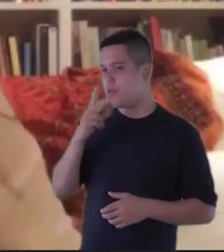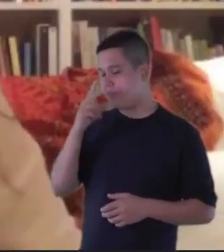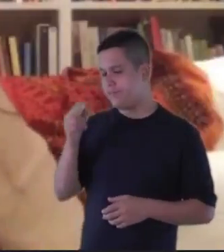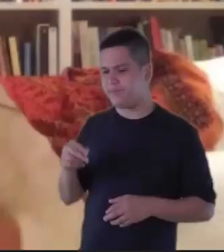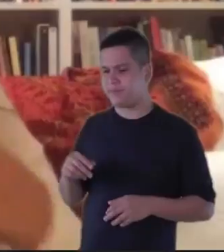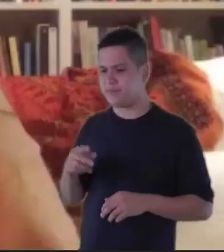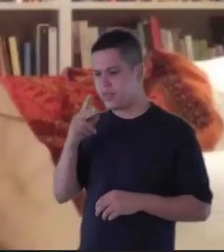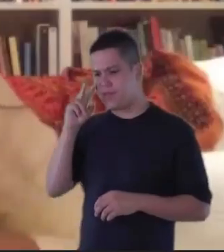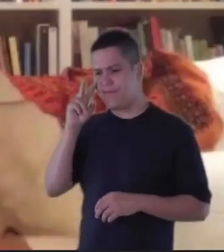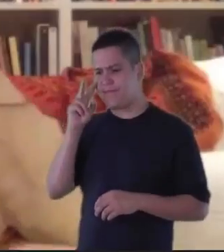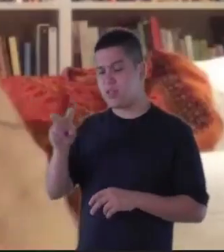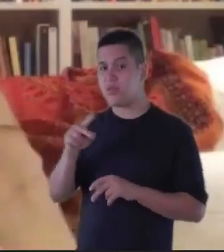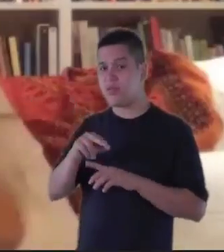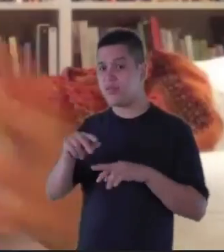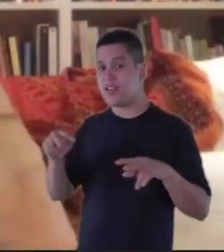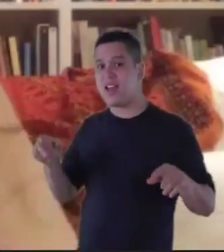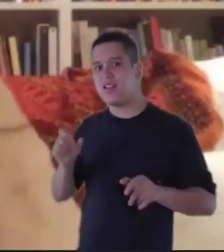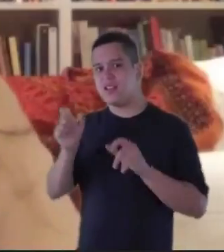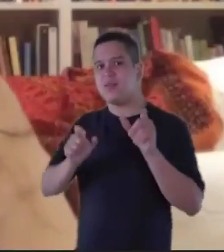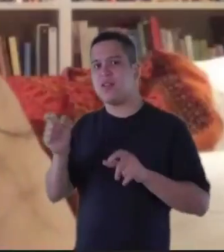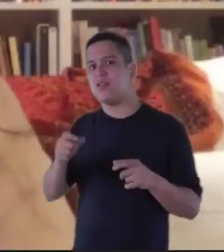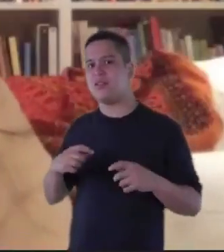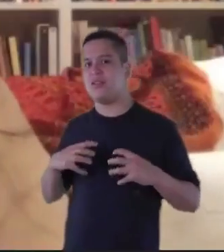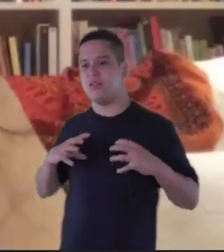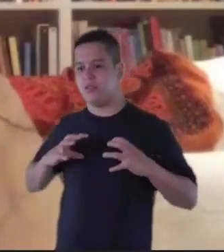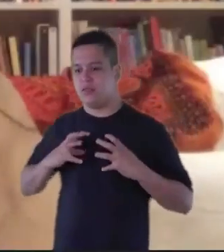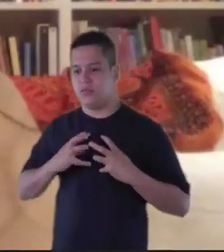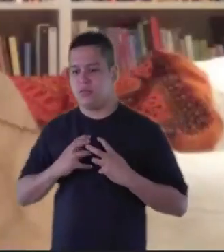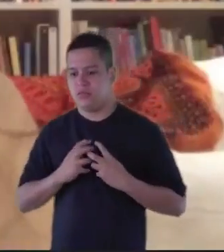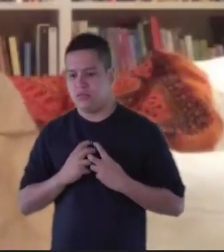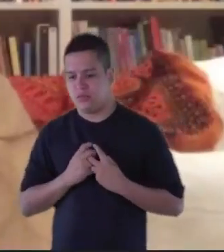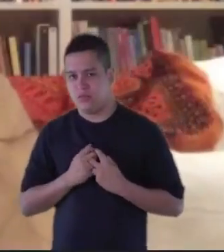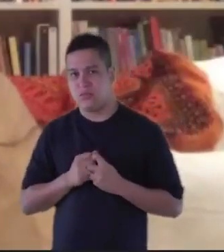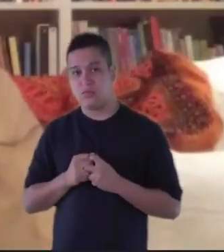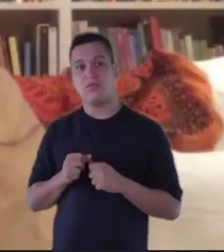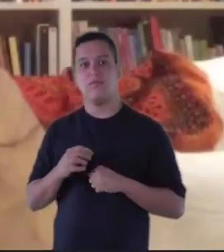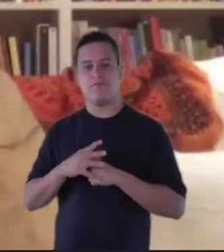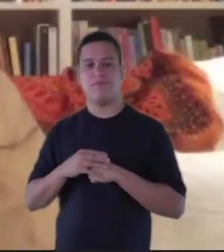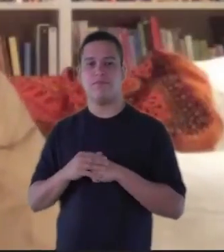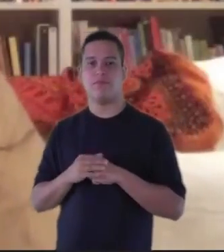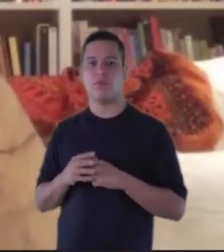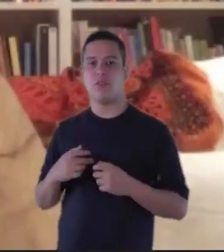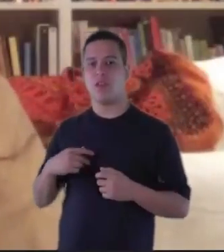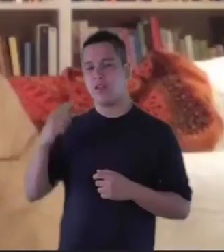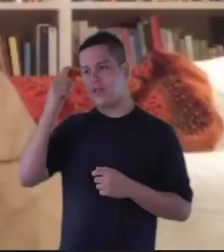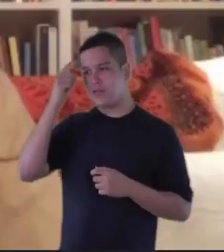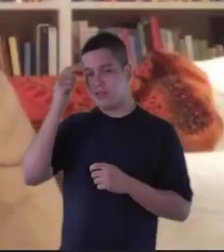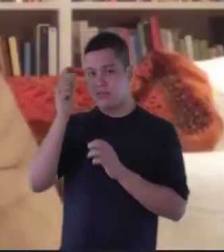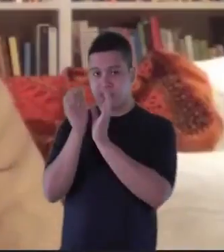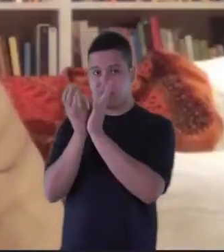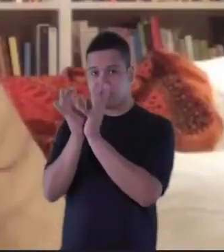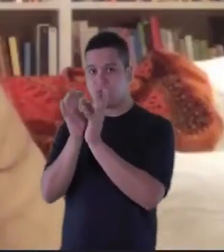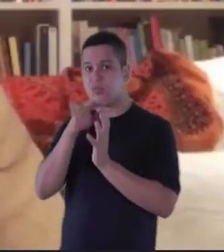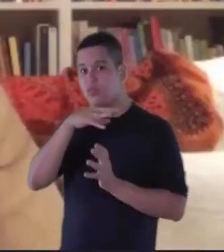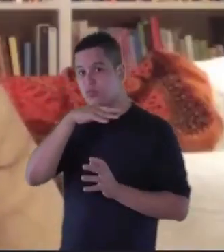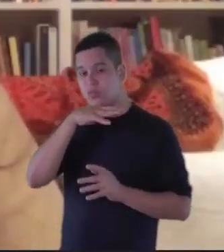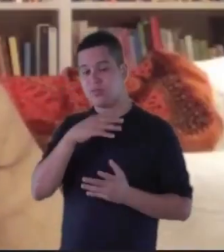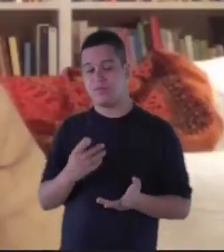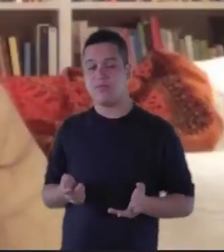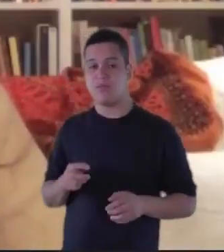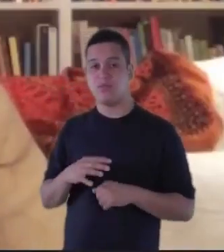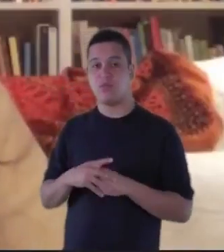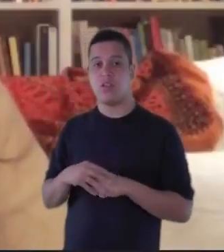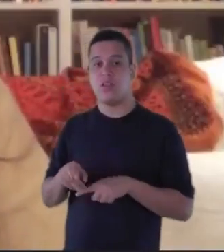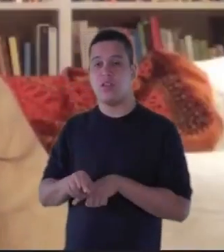problemas de depressão, muita gente com saúde mental abalada. E aí me vinha toda hora na